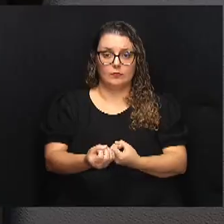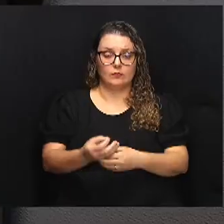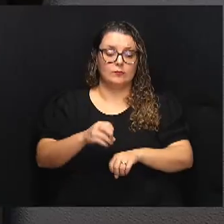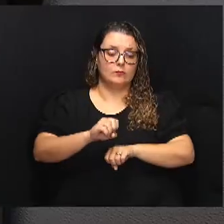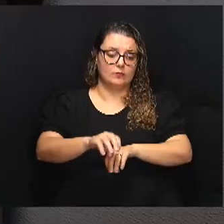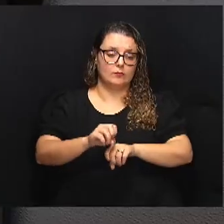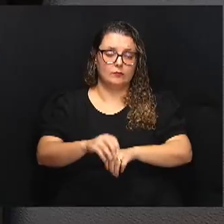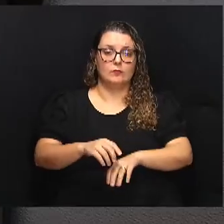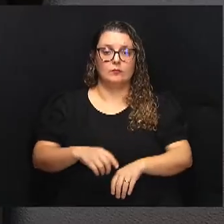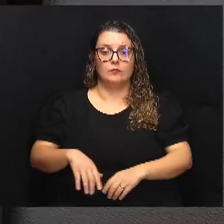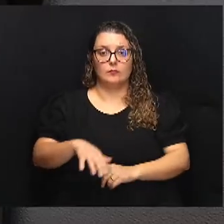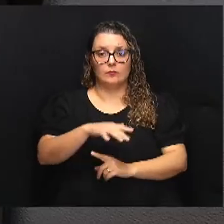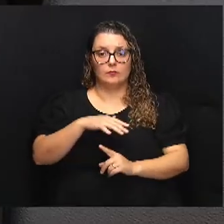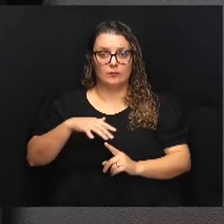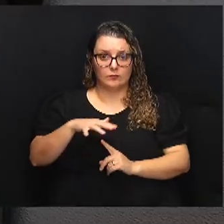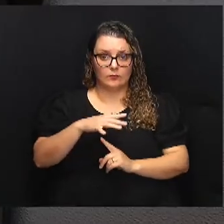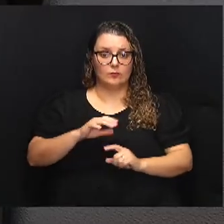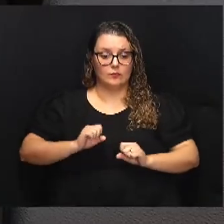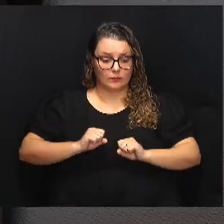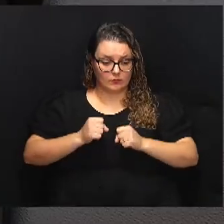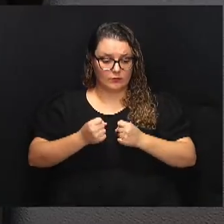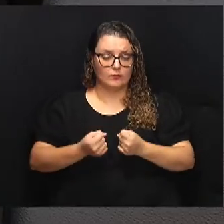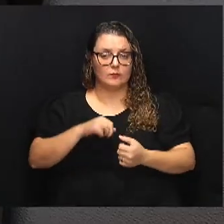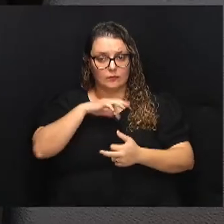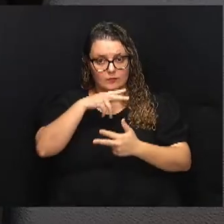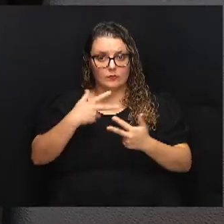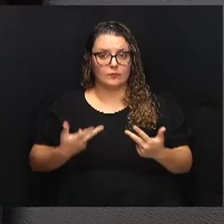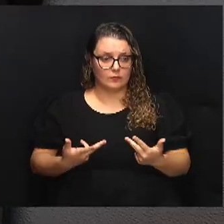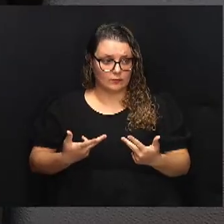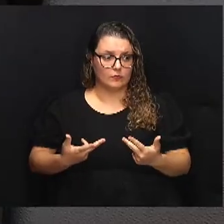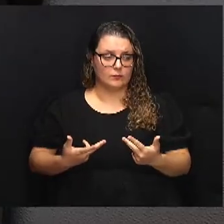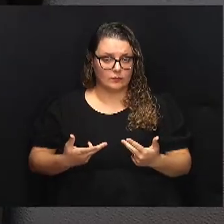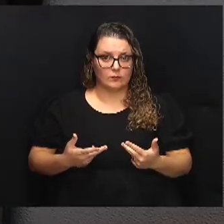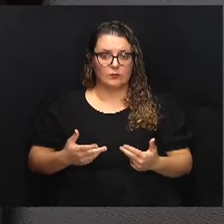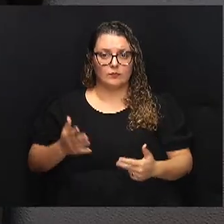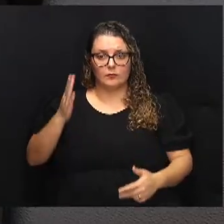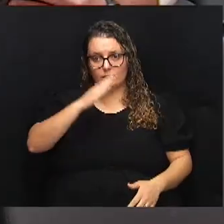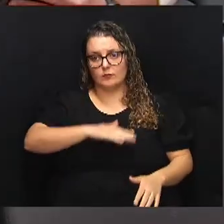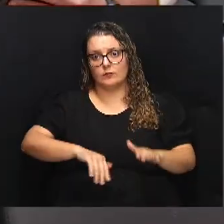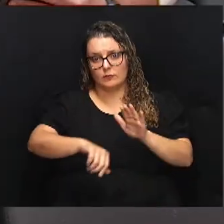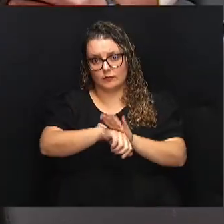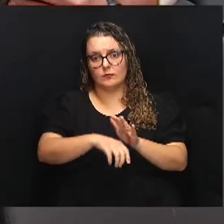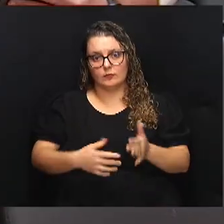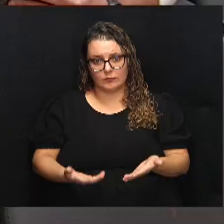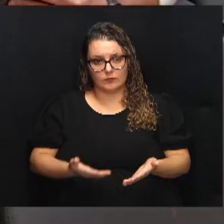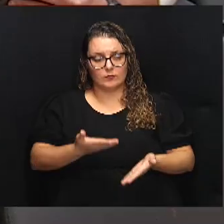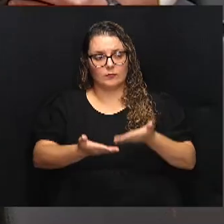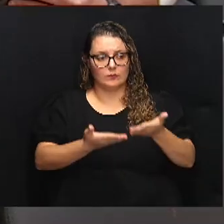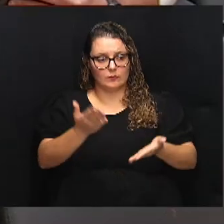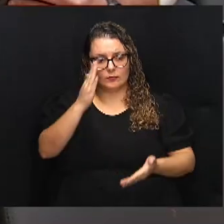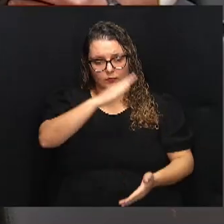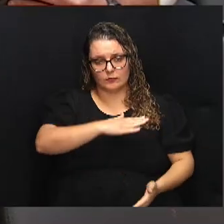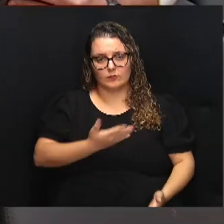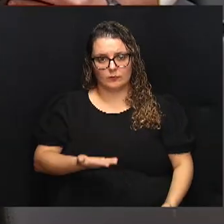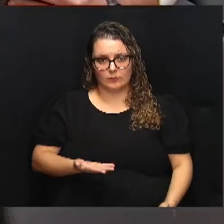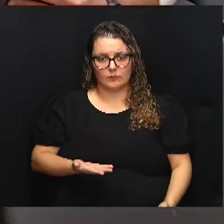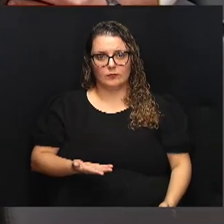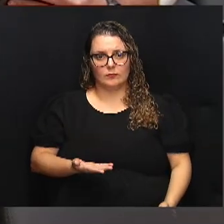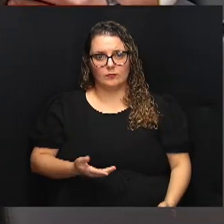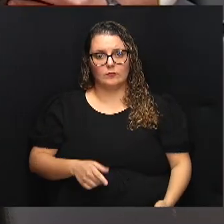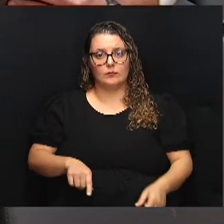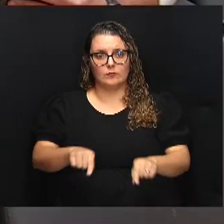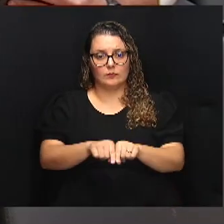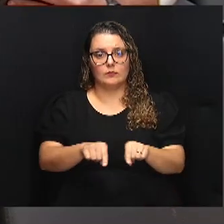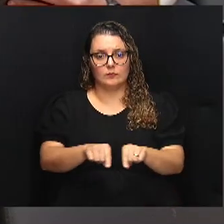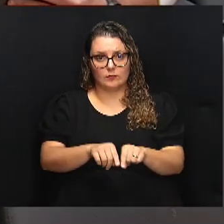de que não cometa maus tratos para as escolas. Então acho que uma secretaria seria bem cabível nessa questão. Não posso esquecer também da parte da